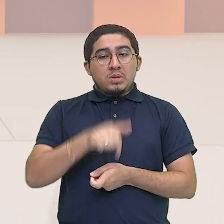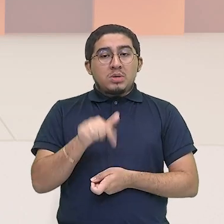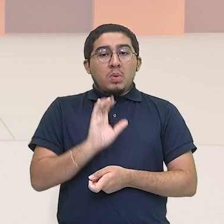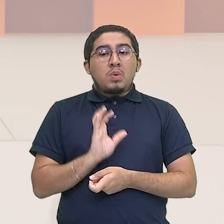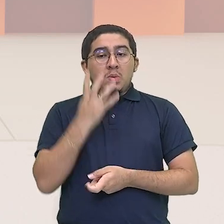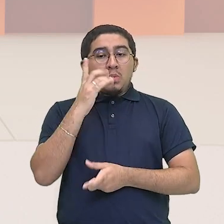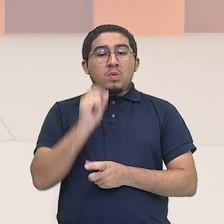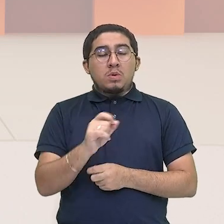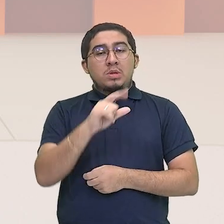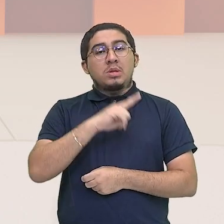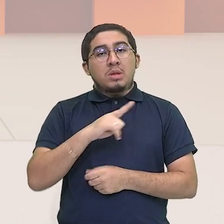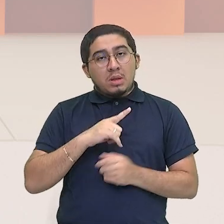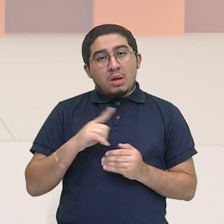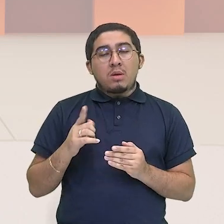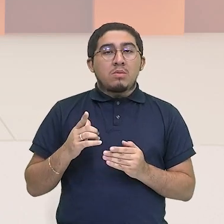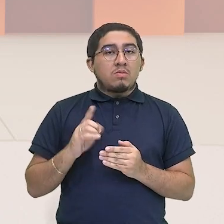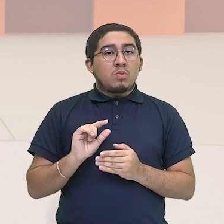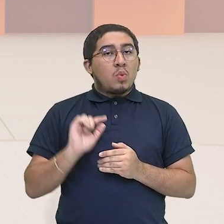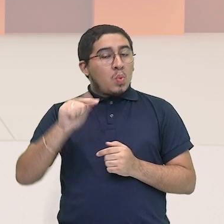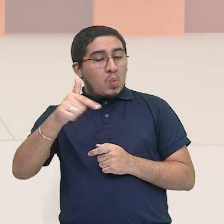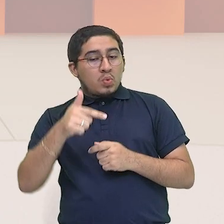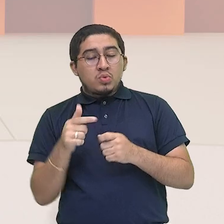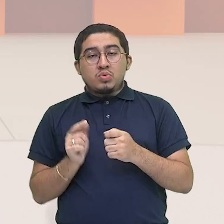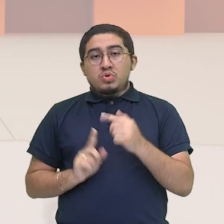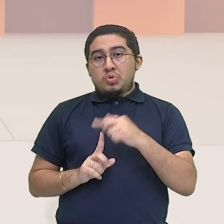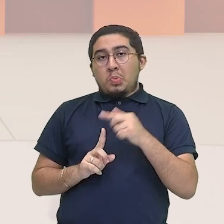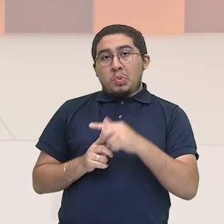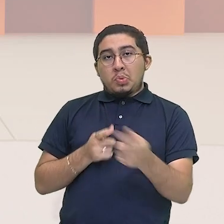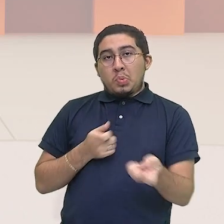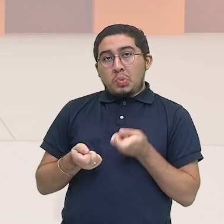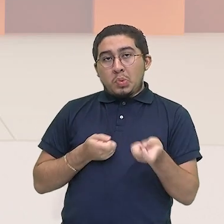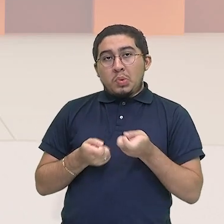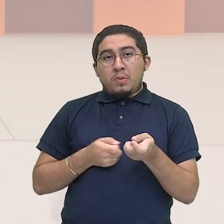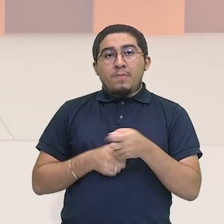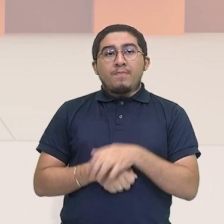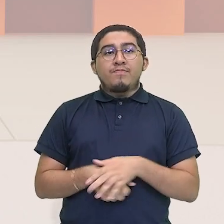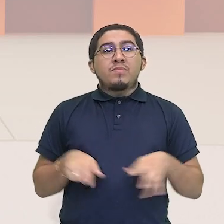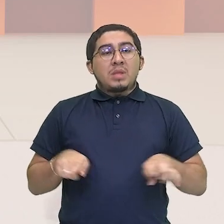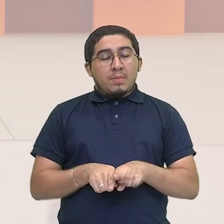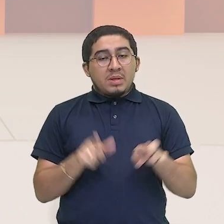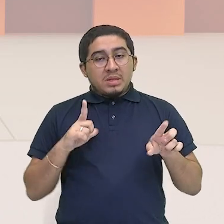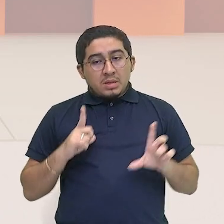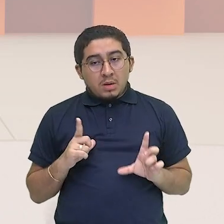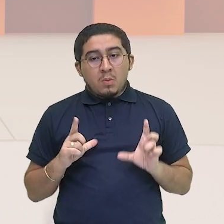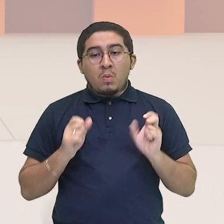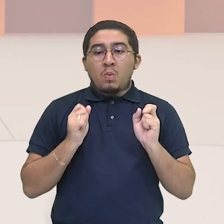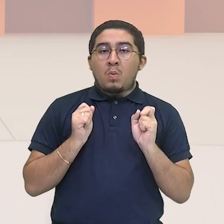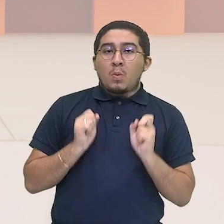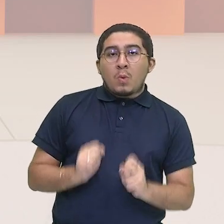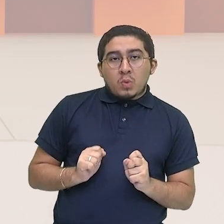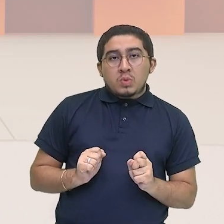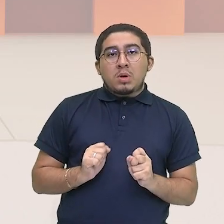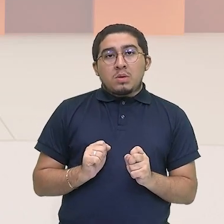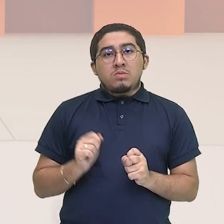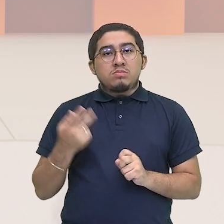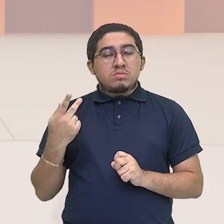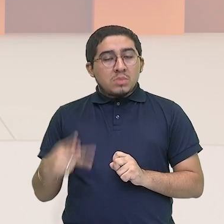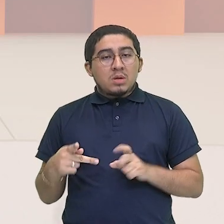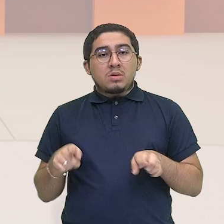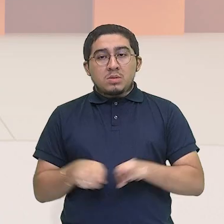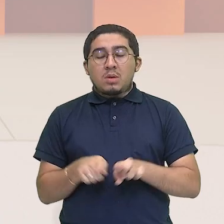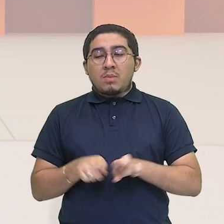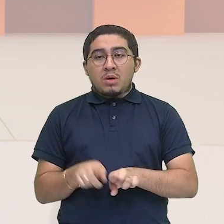por forças maiores, né, que têm o poder, que se apropriam do poder e vão,